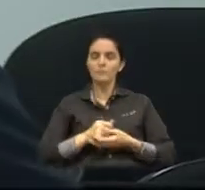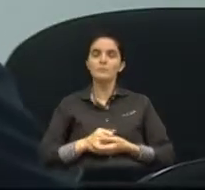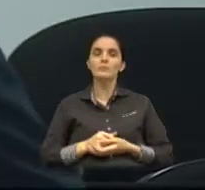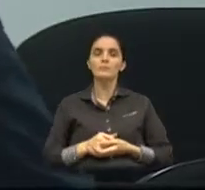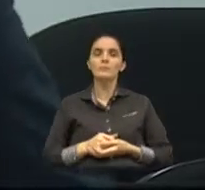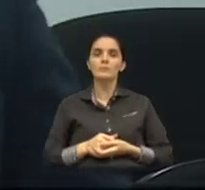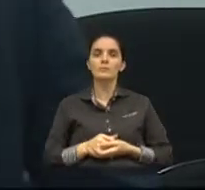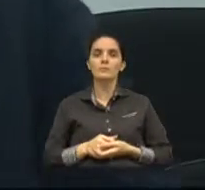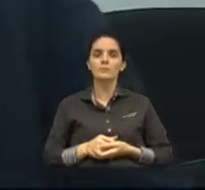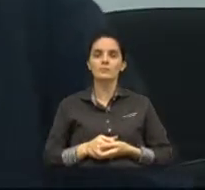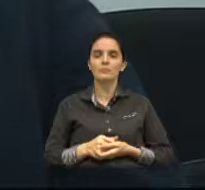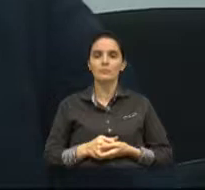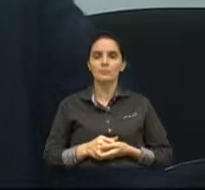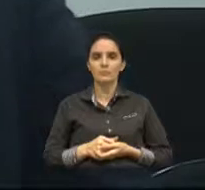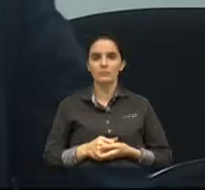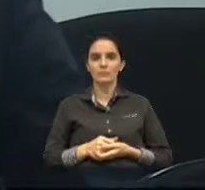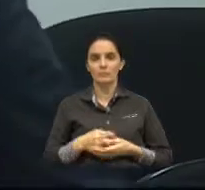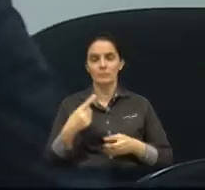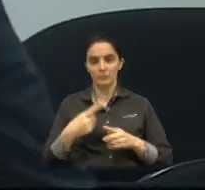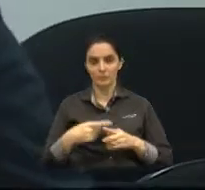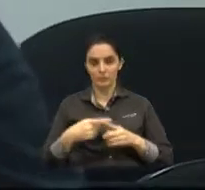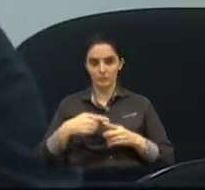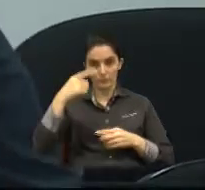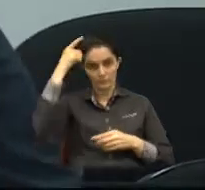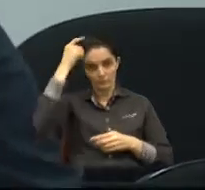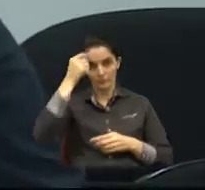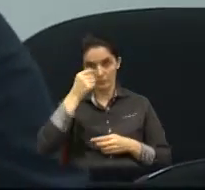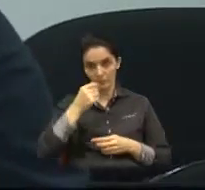e vivencio isso na minha família, porque tenho